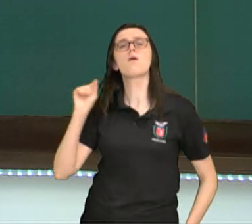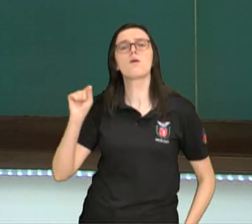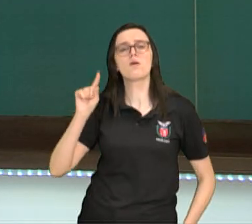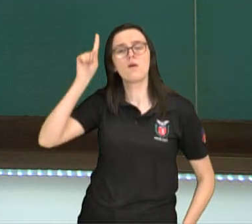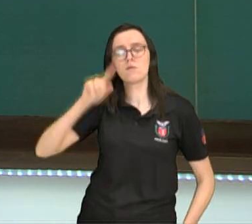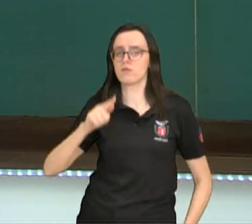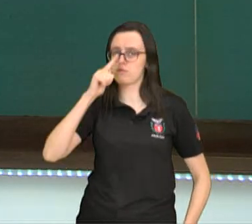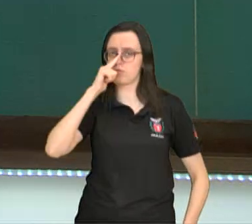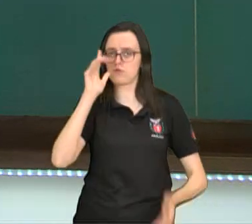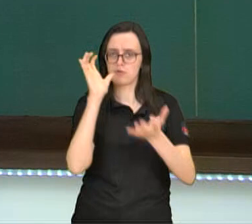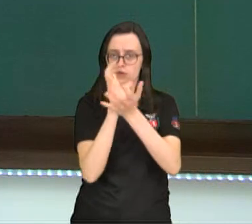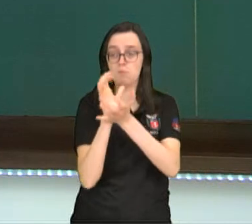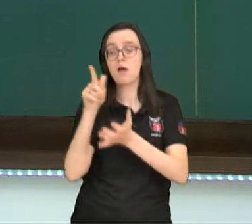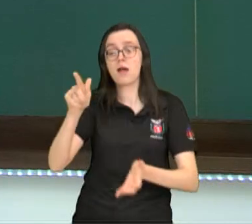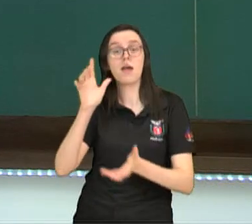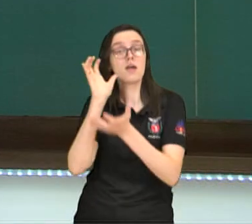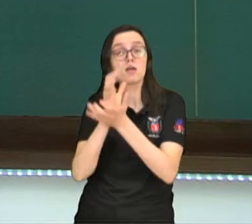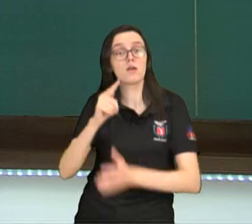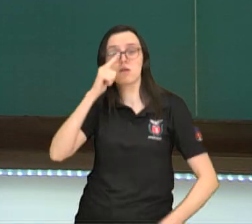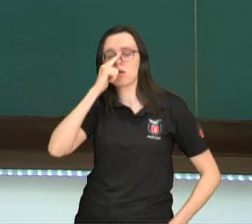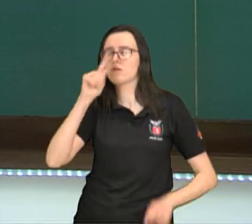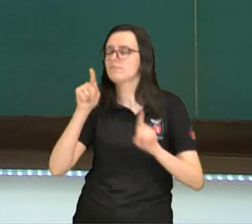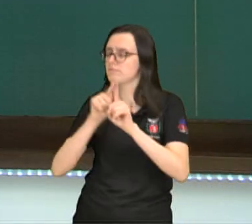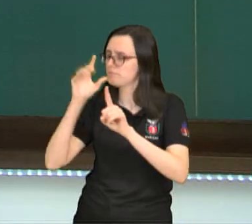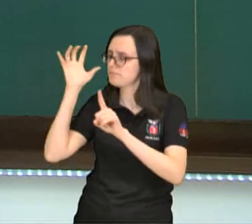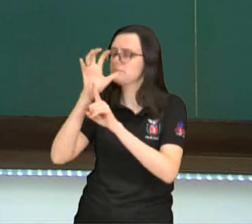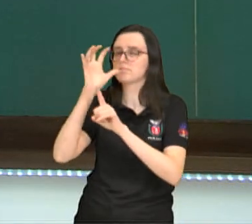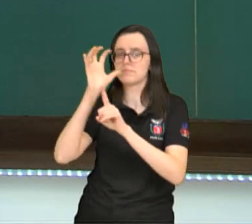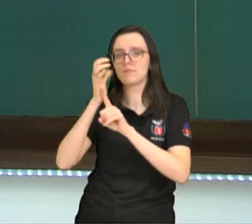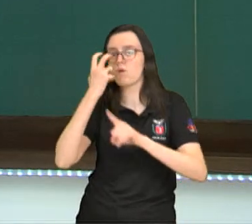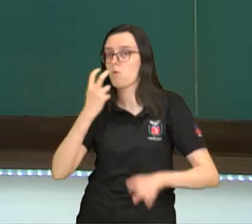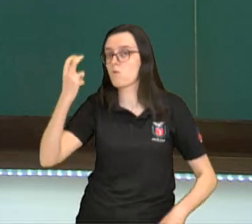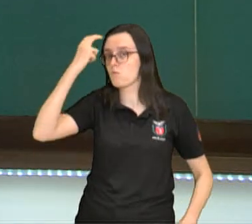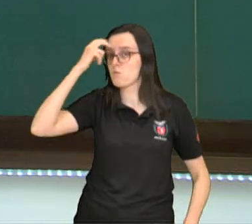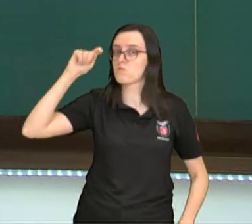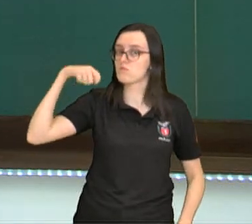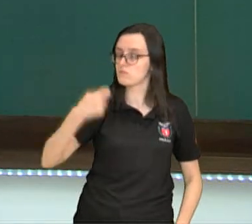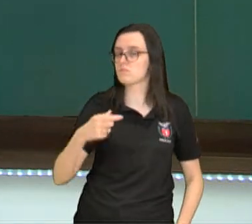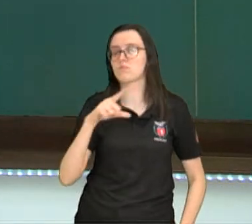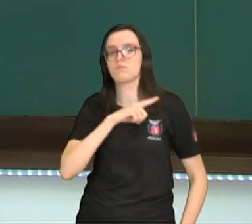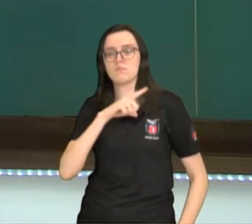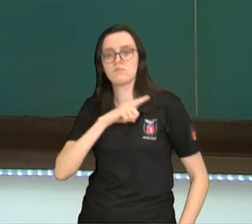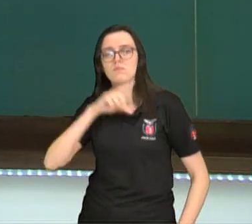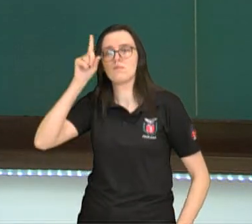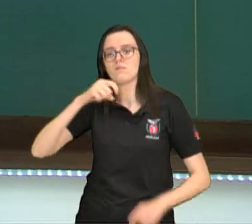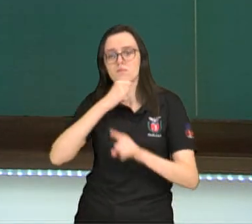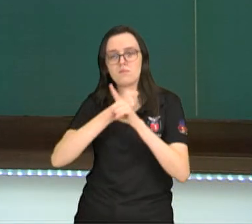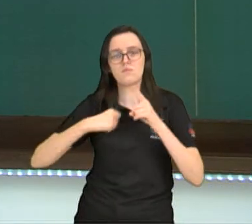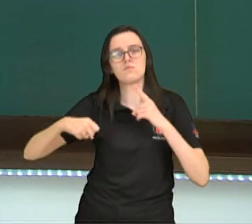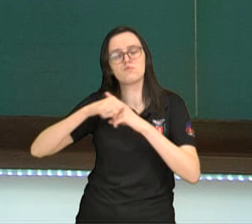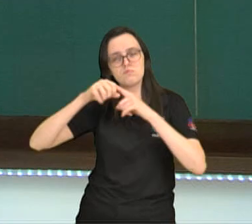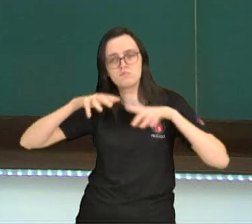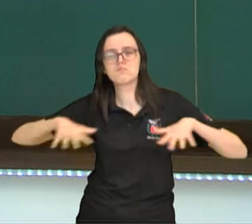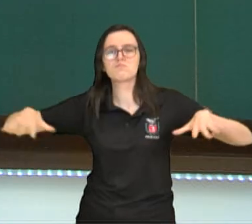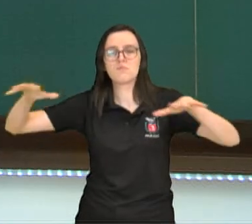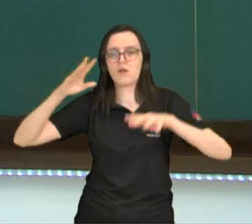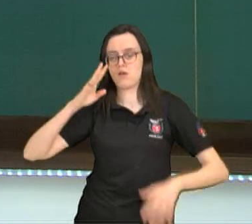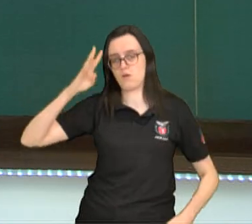os gregos. Os gregos, eles também vão influenciar muito a questão cultural da sociedade